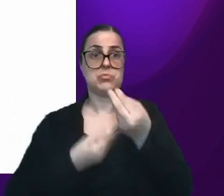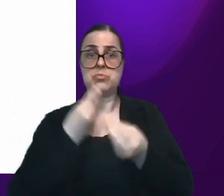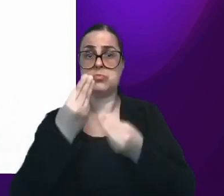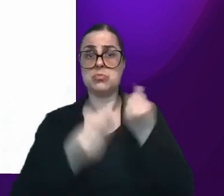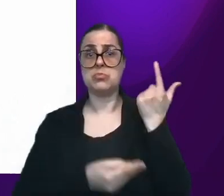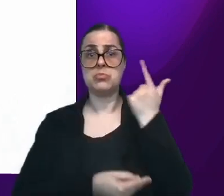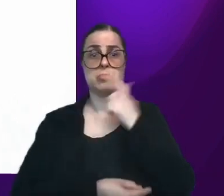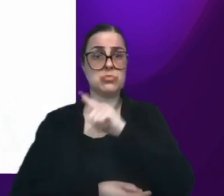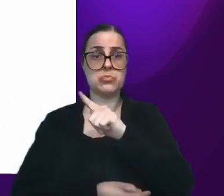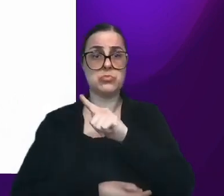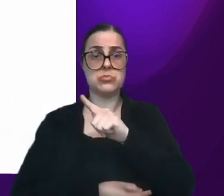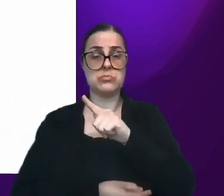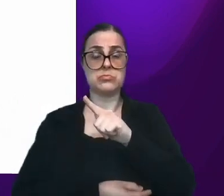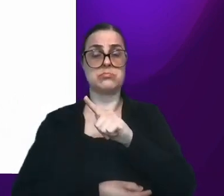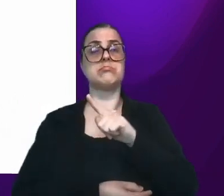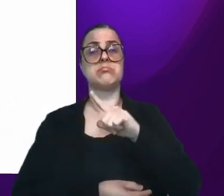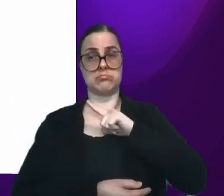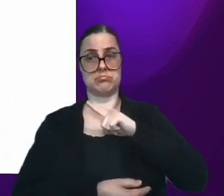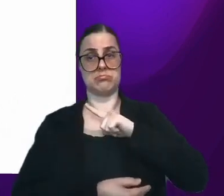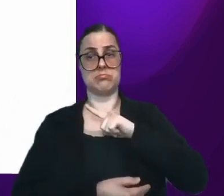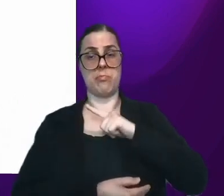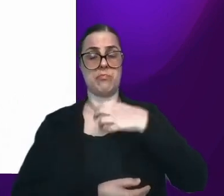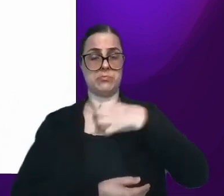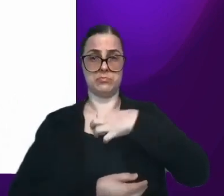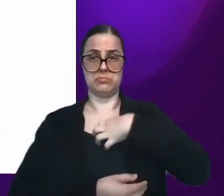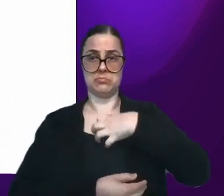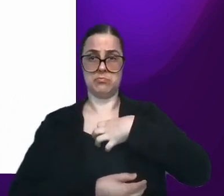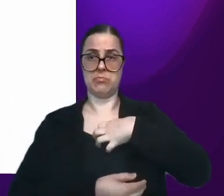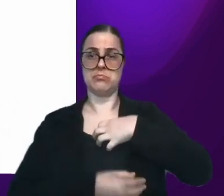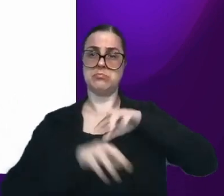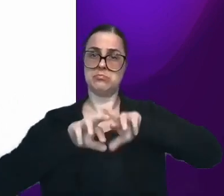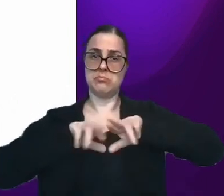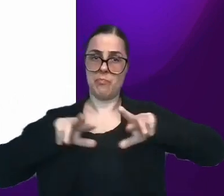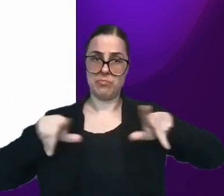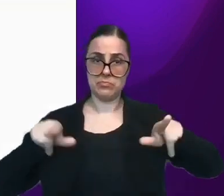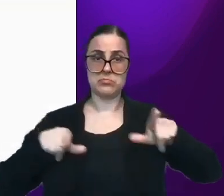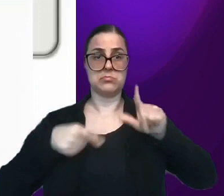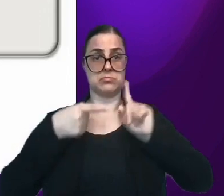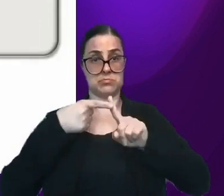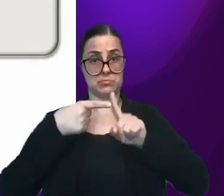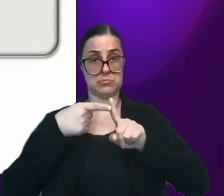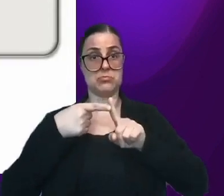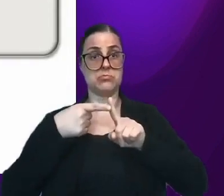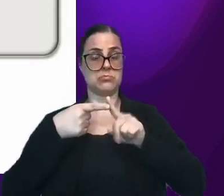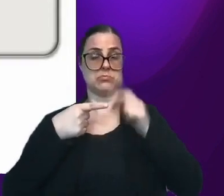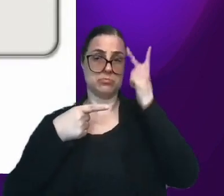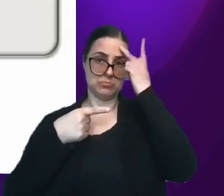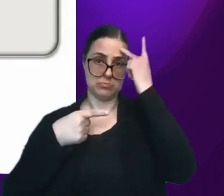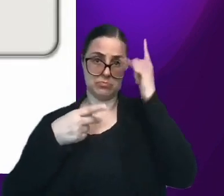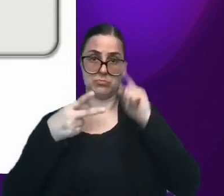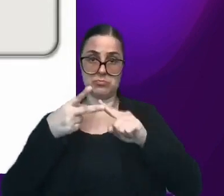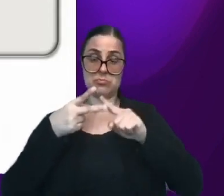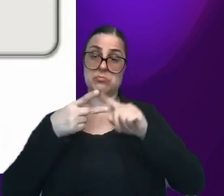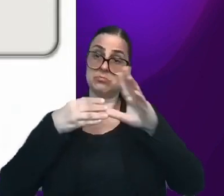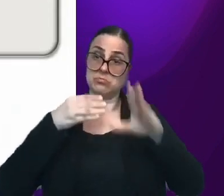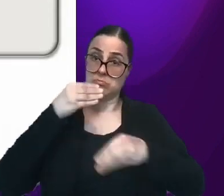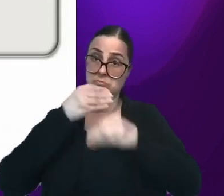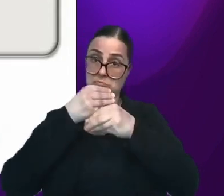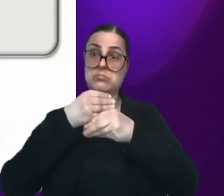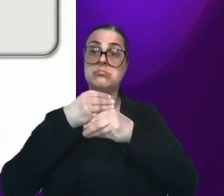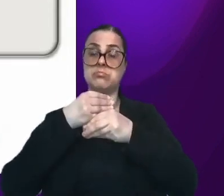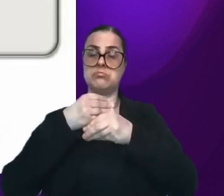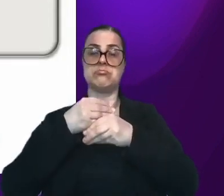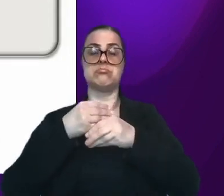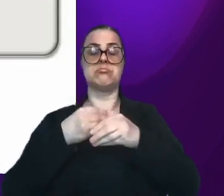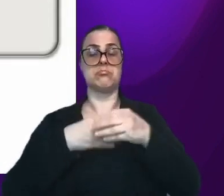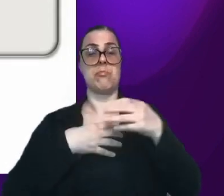com diferentes modalidades extracorpóreas, a convencional, a contínua, a estendida. E a gente sabe que essas modalidades